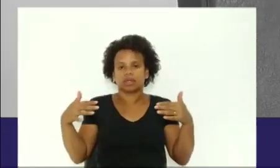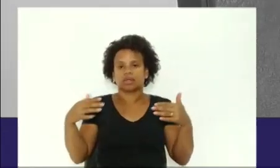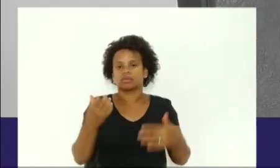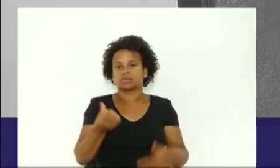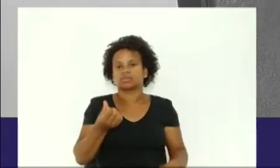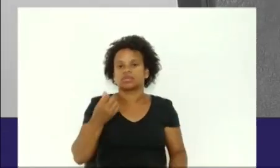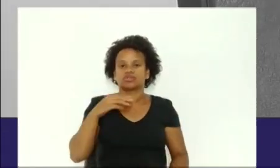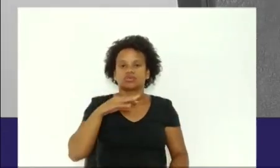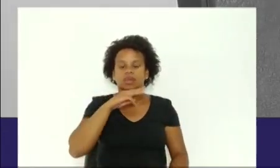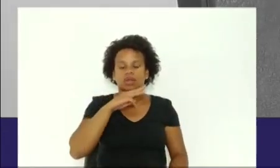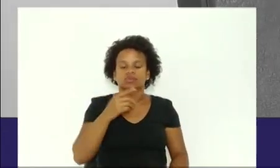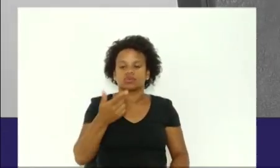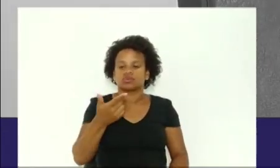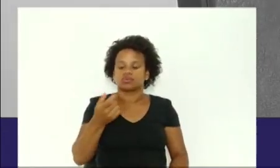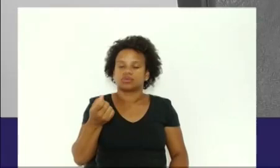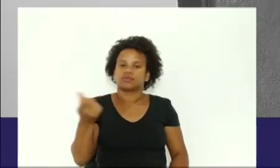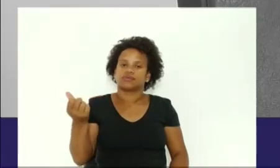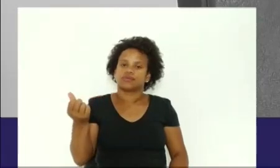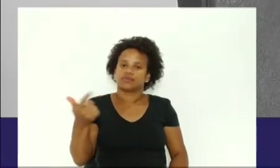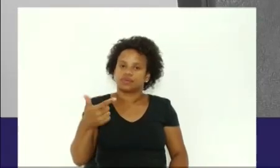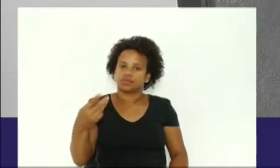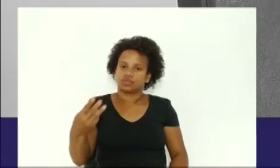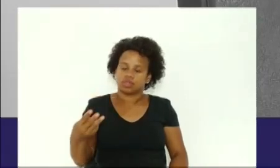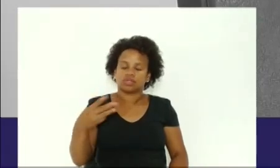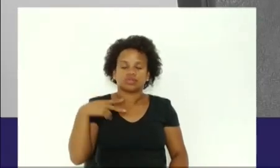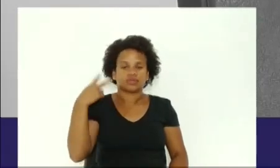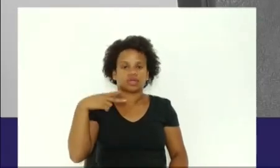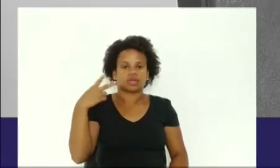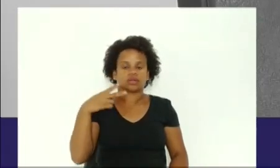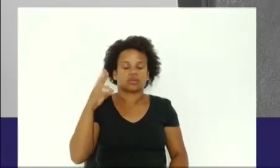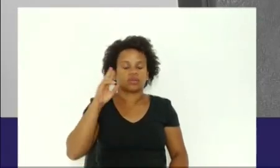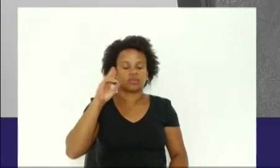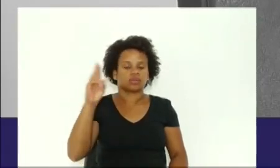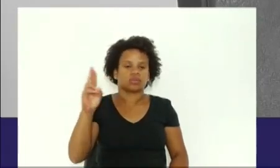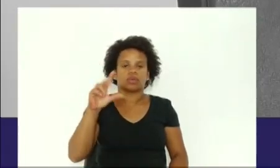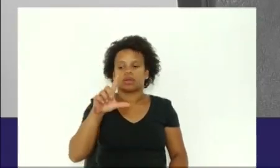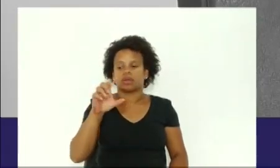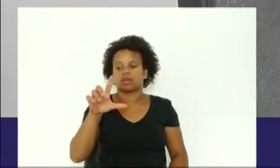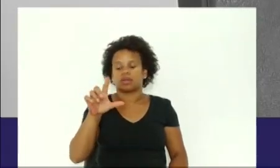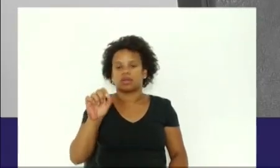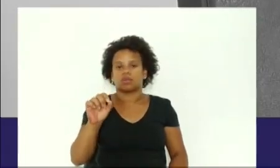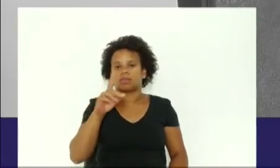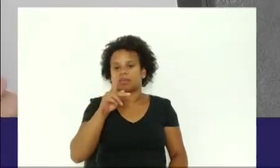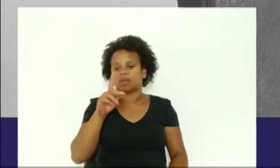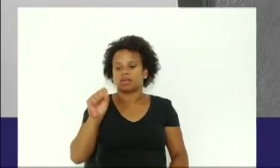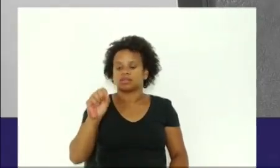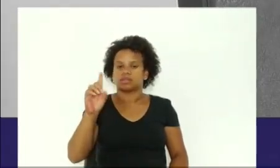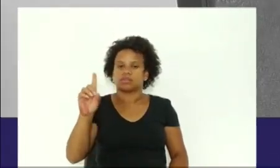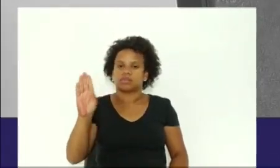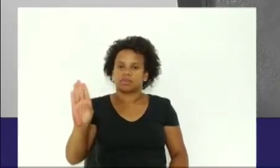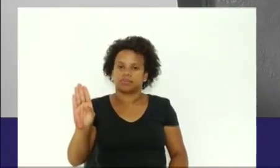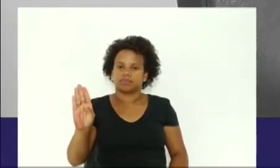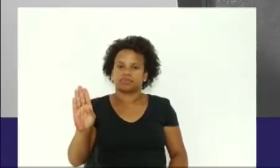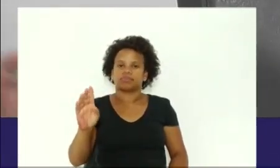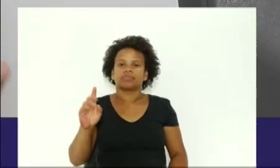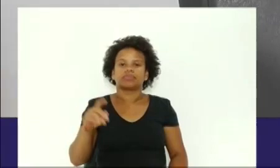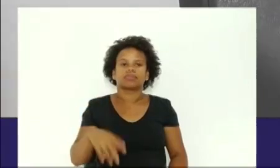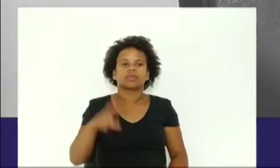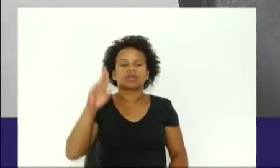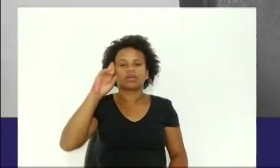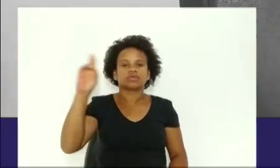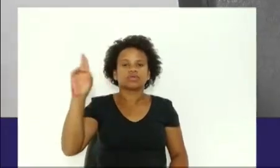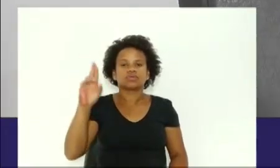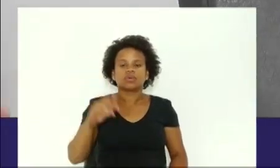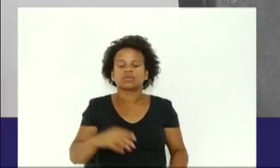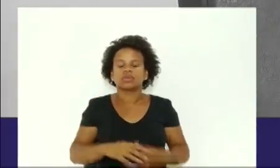de março de 2023, vereador autor Lelo Pagani, PSDB. Questão de ordem, senhor presidente. Tem a palavra,